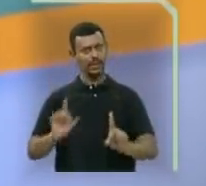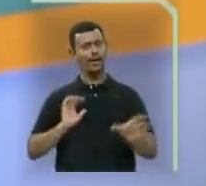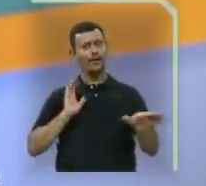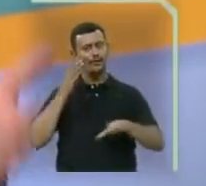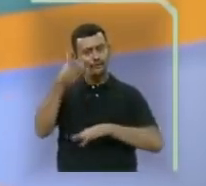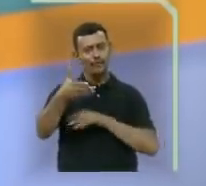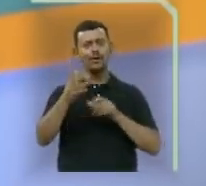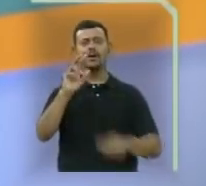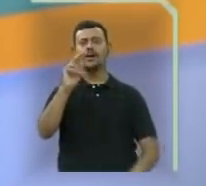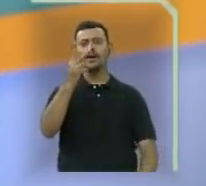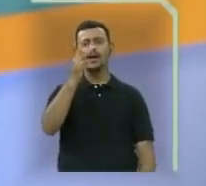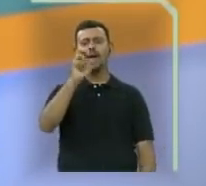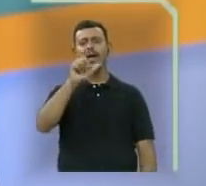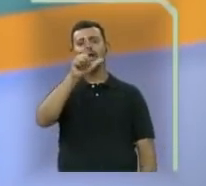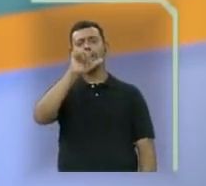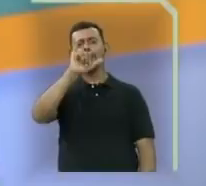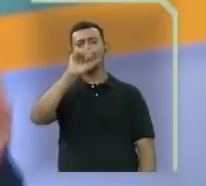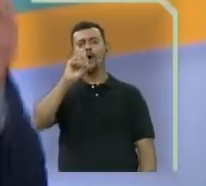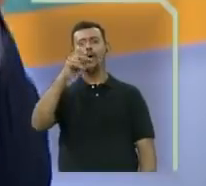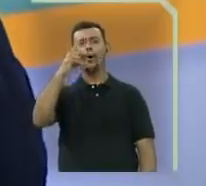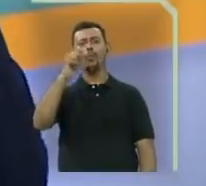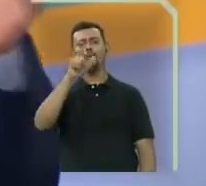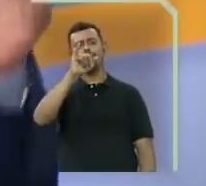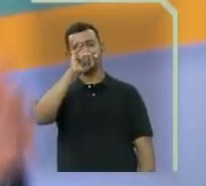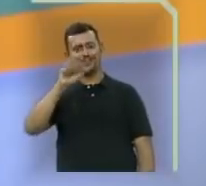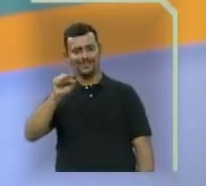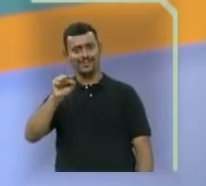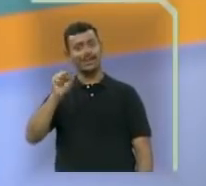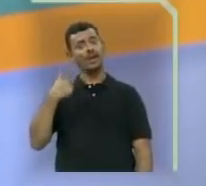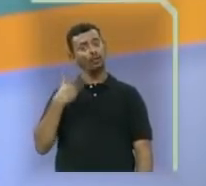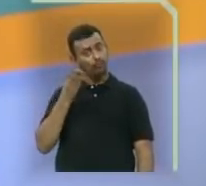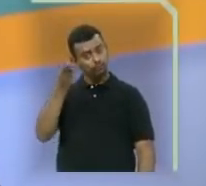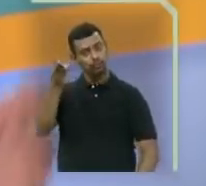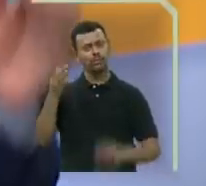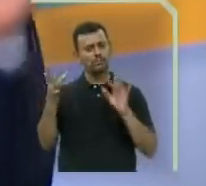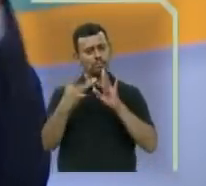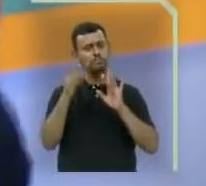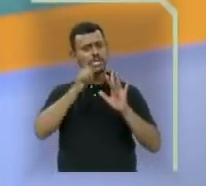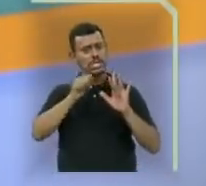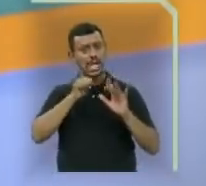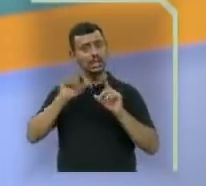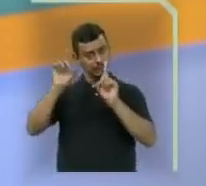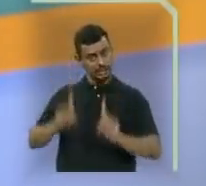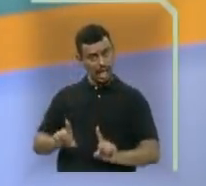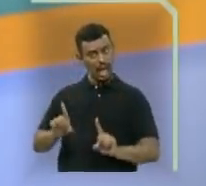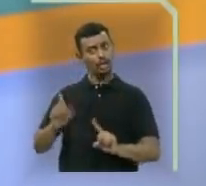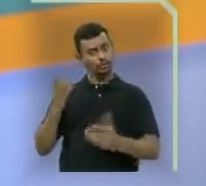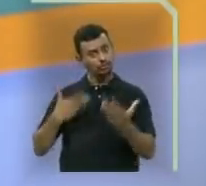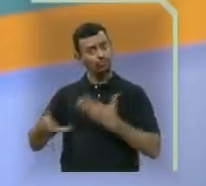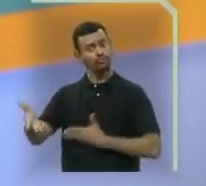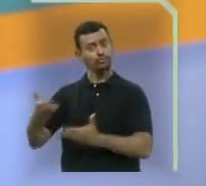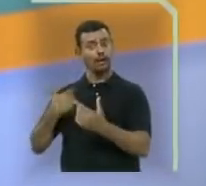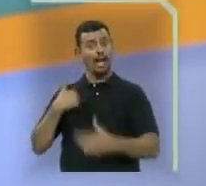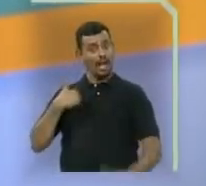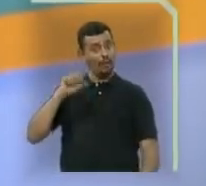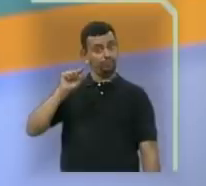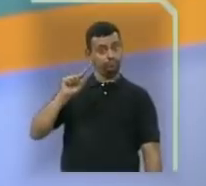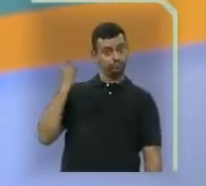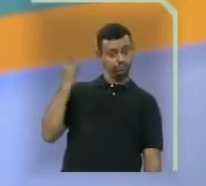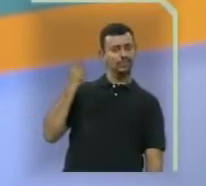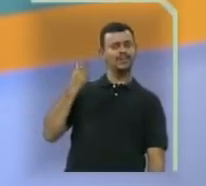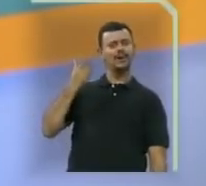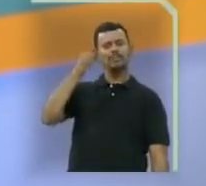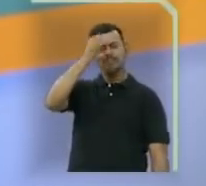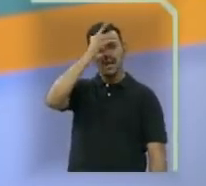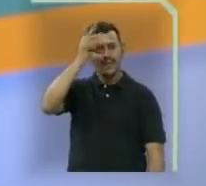menino que tinha uma deficiência, e a gente tem todo um tratamento especial para isso. Quando eu fui prefeito de São Vicente, a essa é um dos maiores déficits